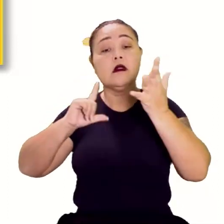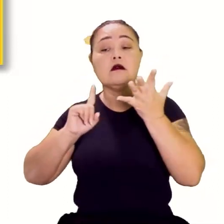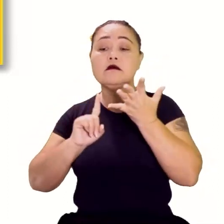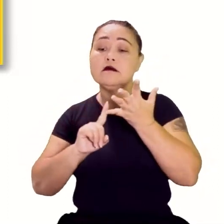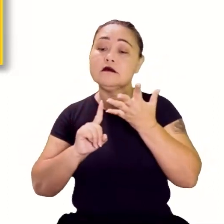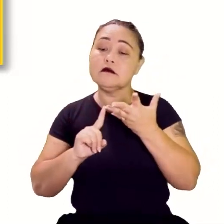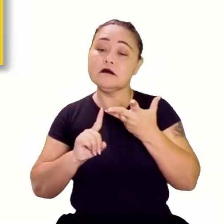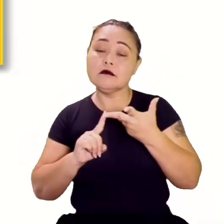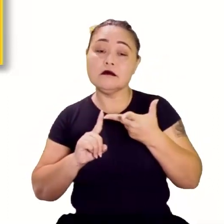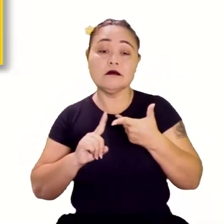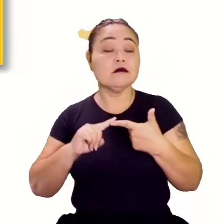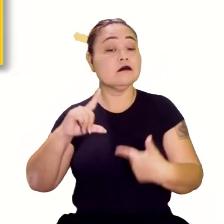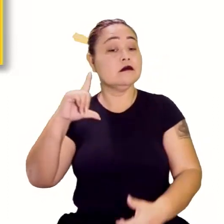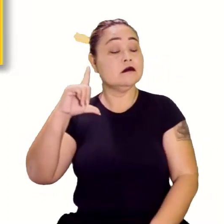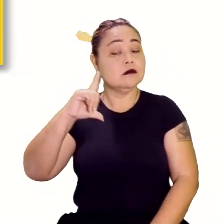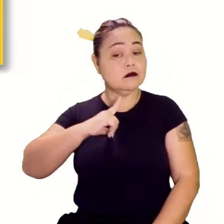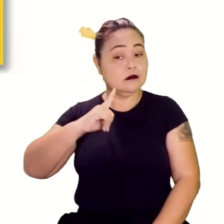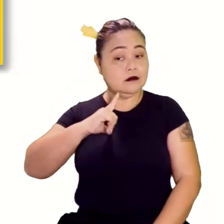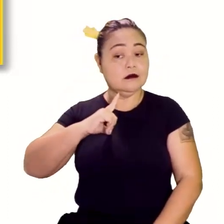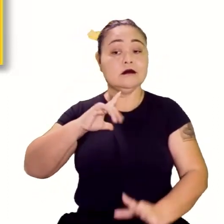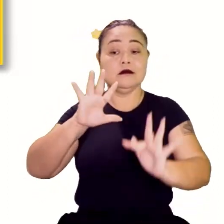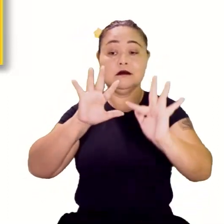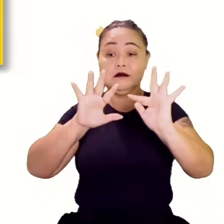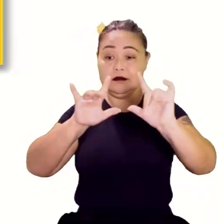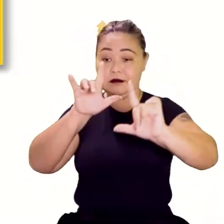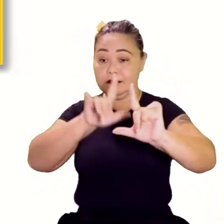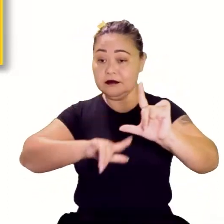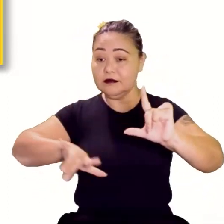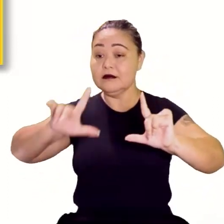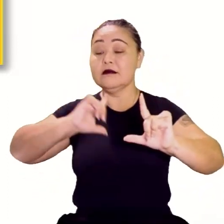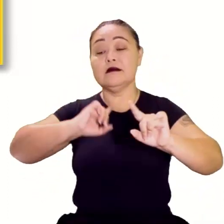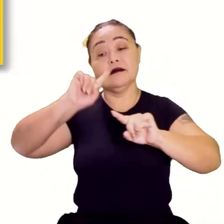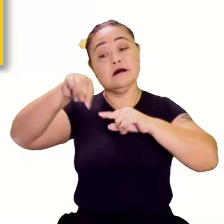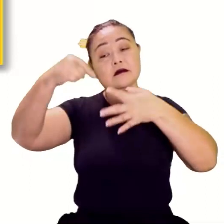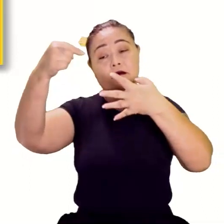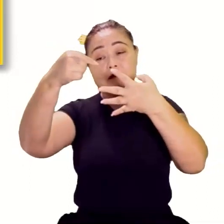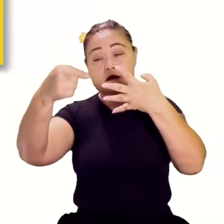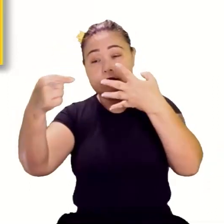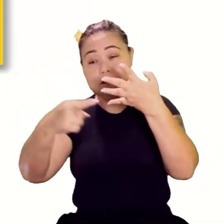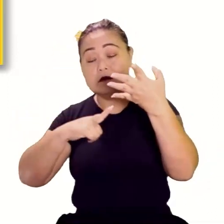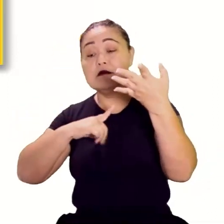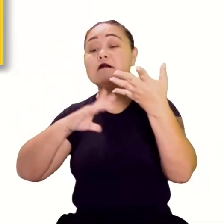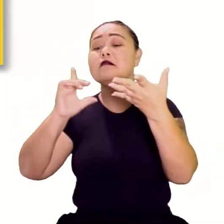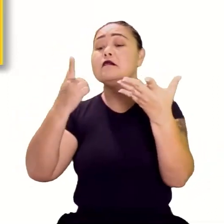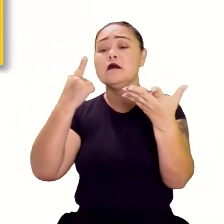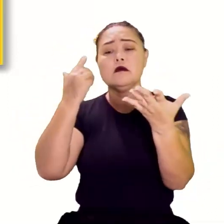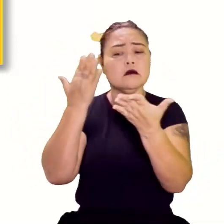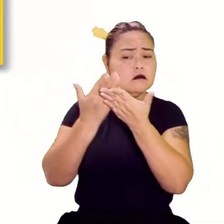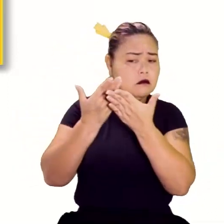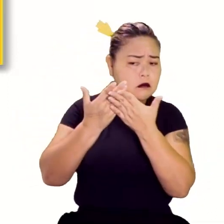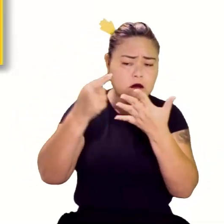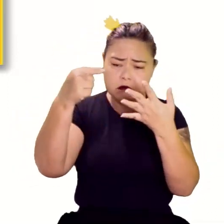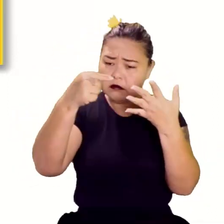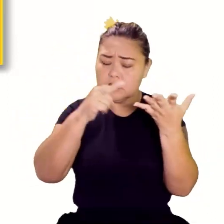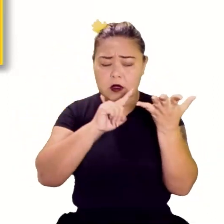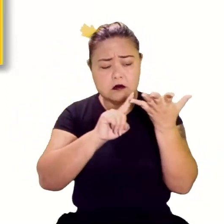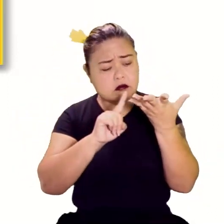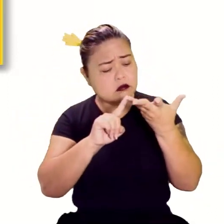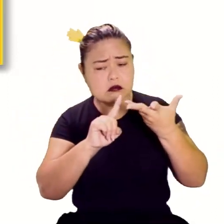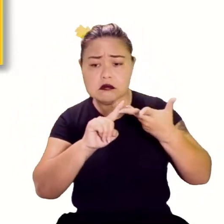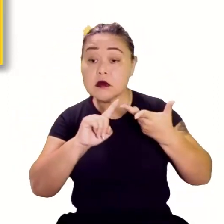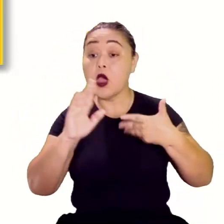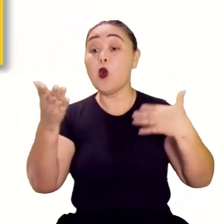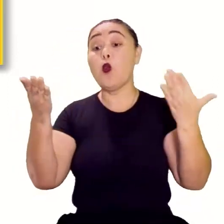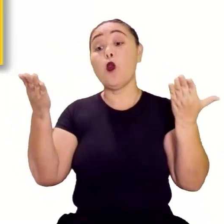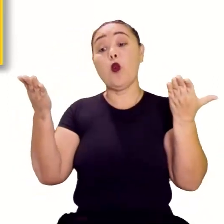várias condições para que exista um logaritmo, vimos consequências, vimos propriedades e hoje vamos trabalhar a